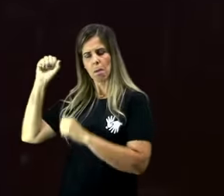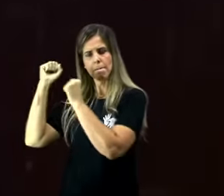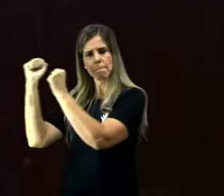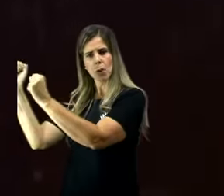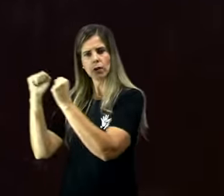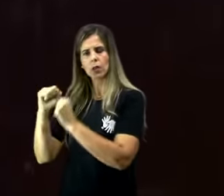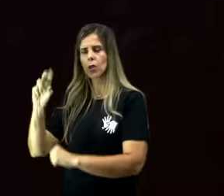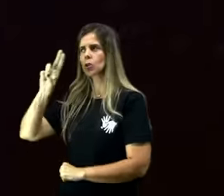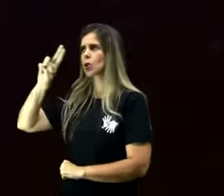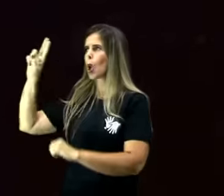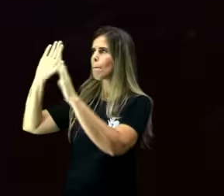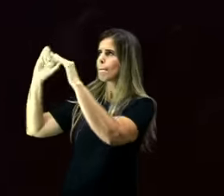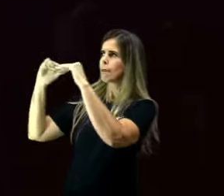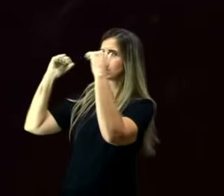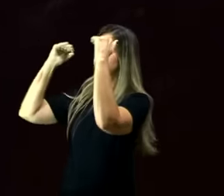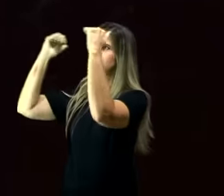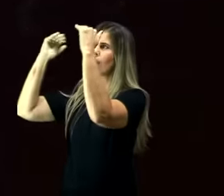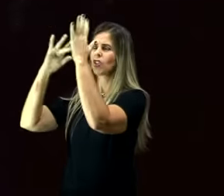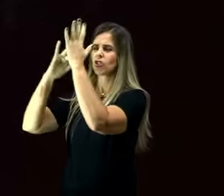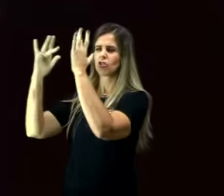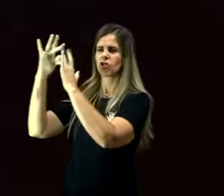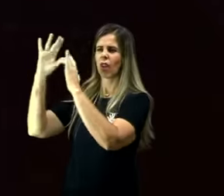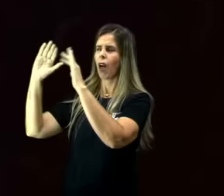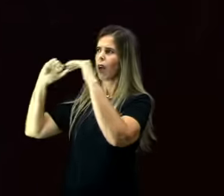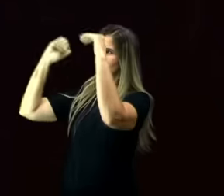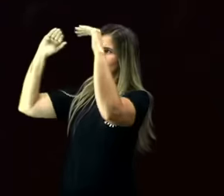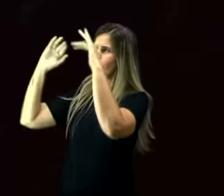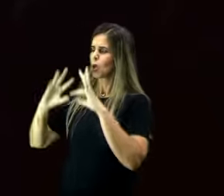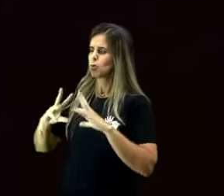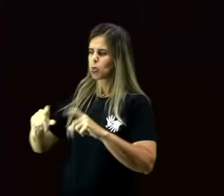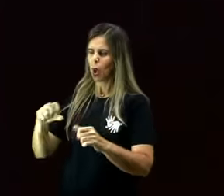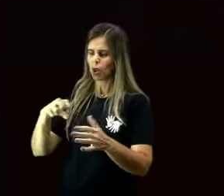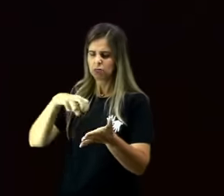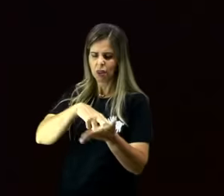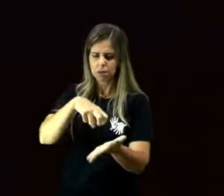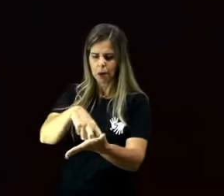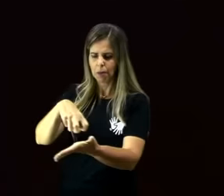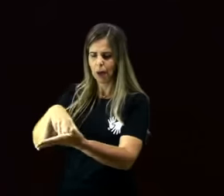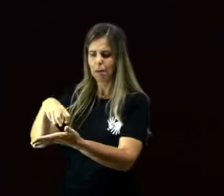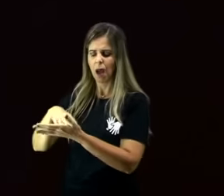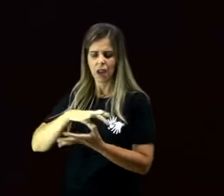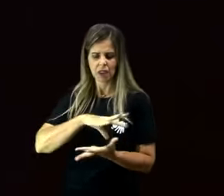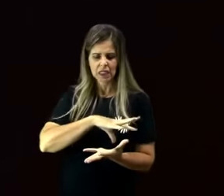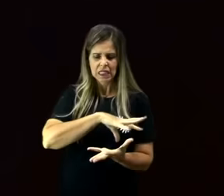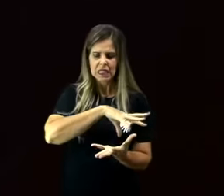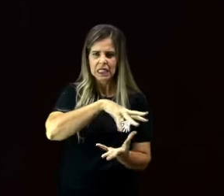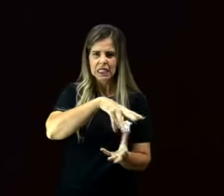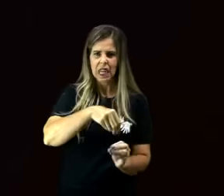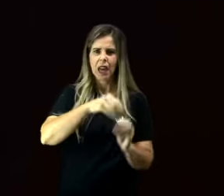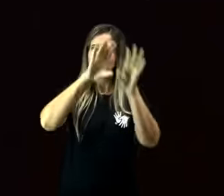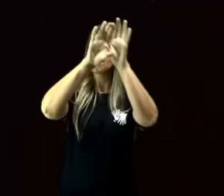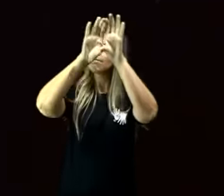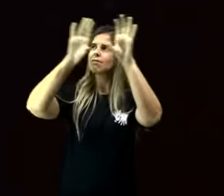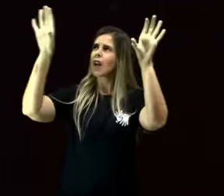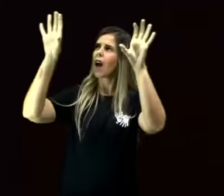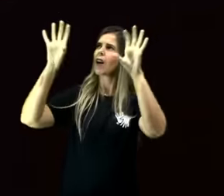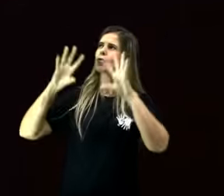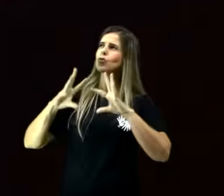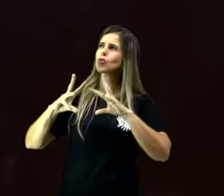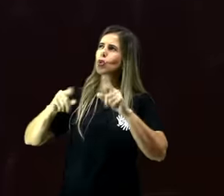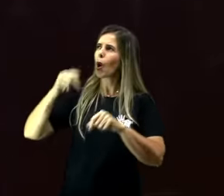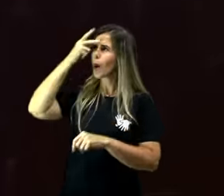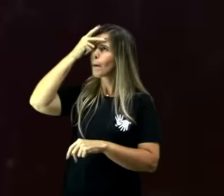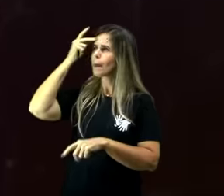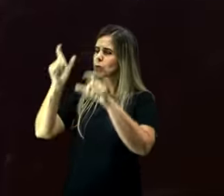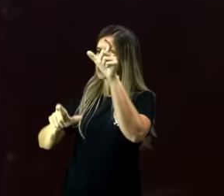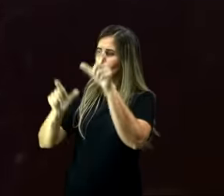nome maior que o nome de Jesus. Ao nome de Jesus se dobra todo o joelho, no céu, na terra, debaixo da terra. Jesus é o nome sobre todo